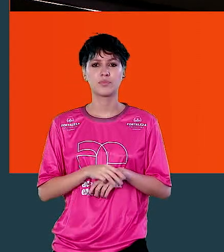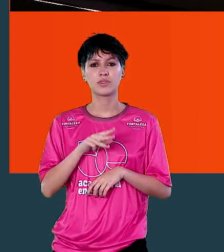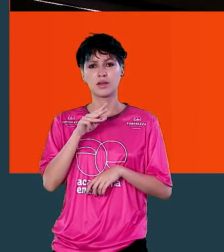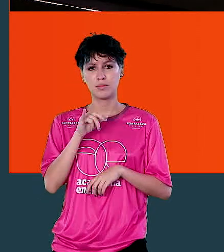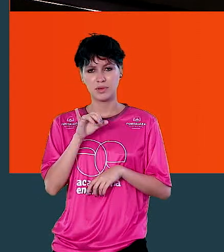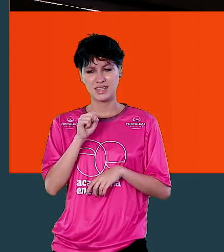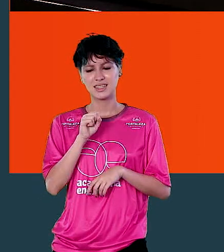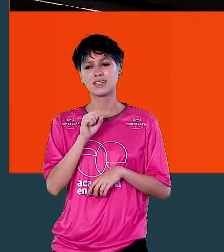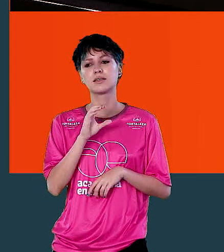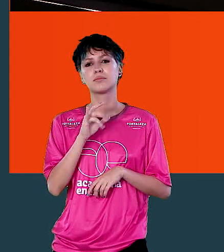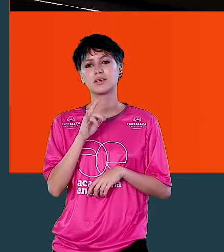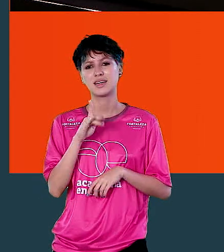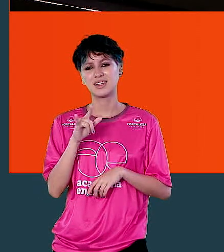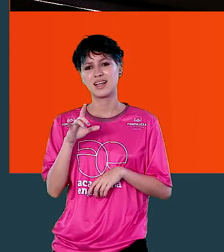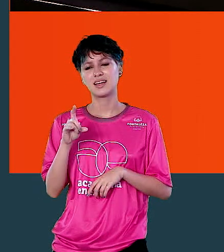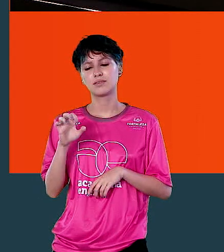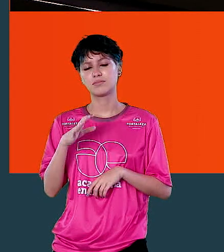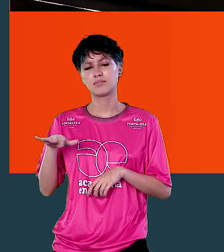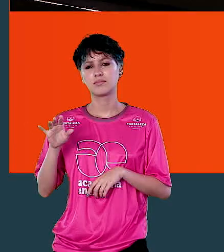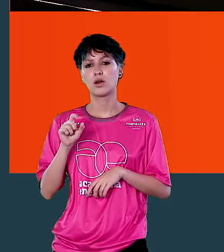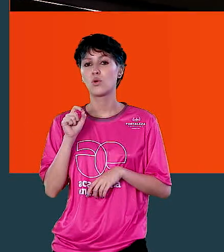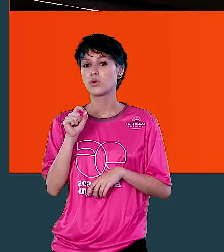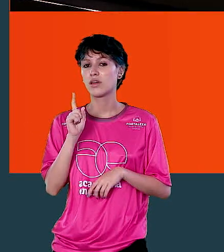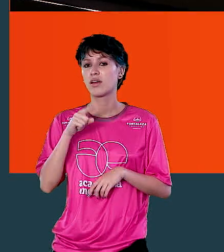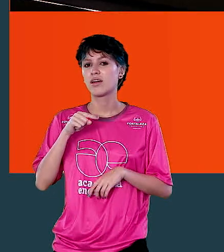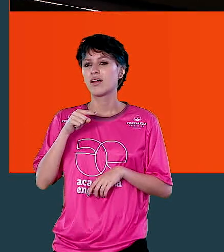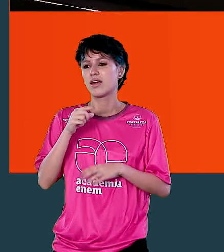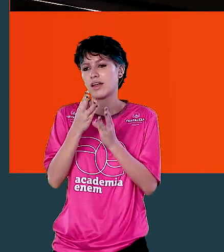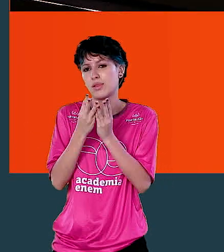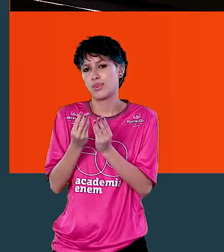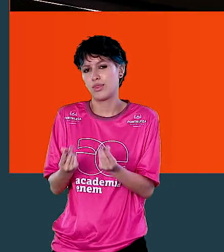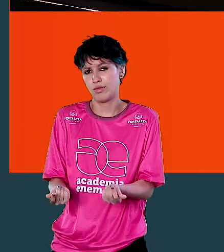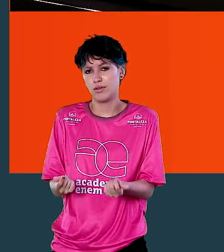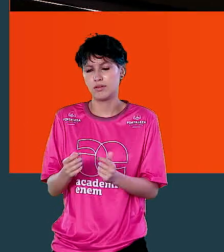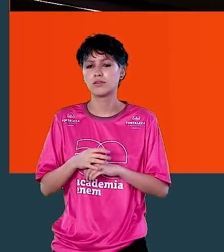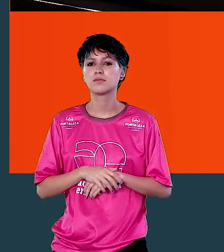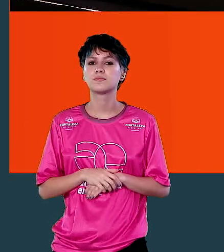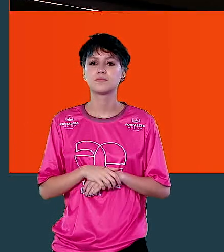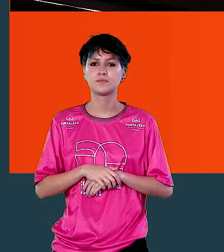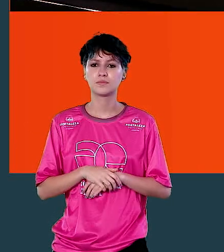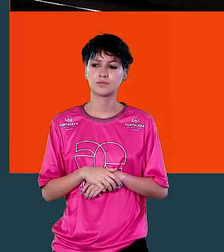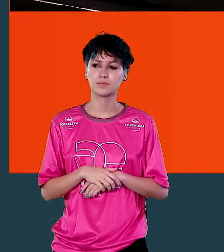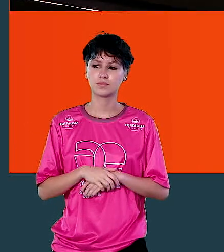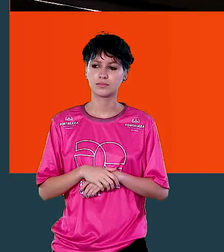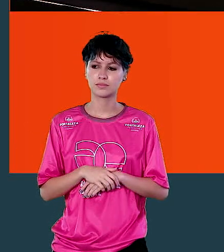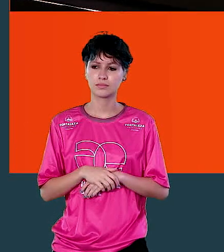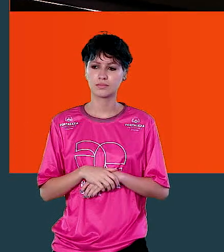Miscível, miscibilidade, é que se dissolve. Nota aí, puxa uma setinha bem aqui, ó.